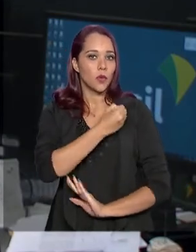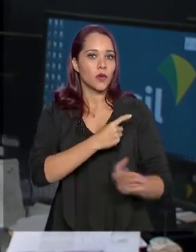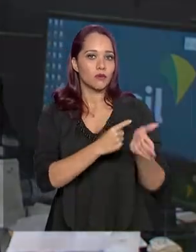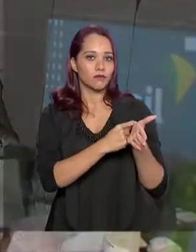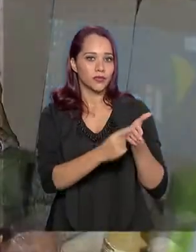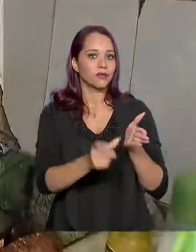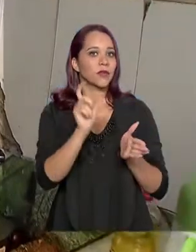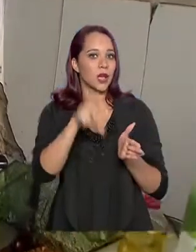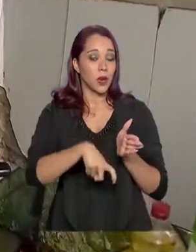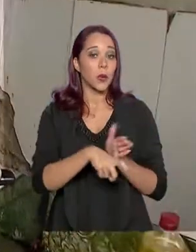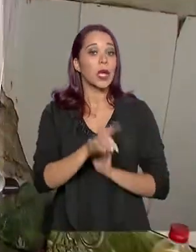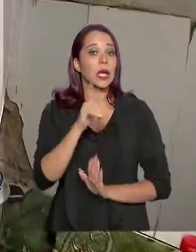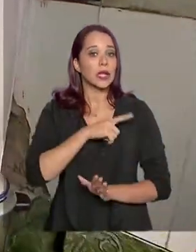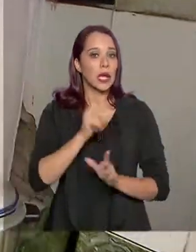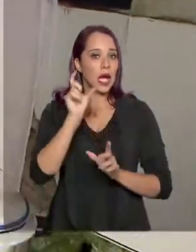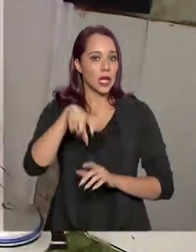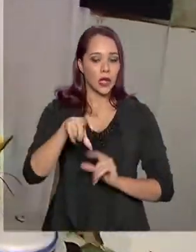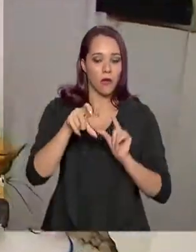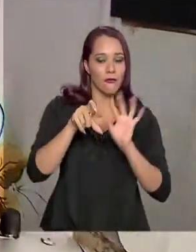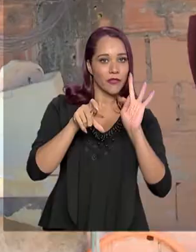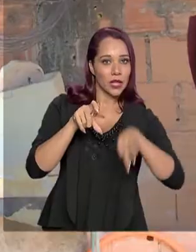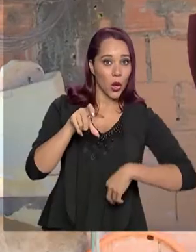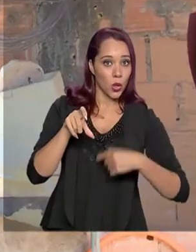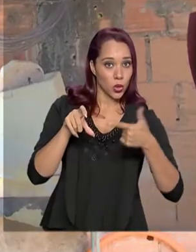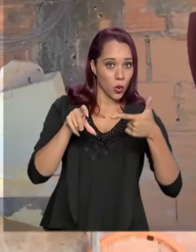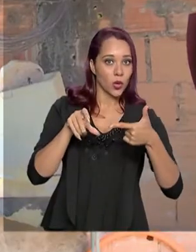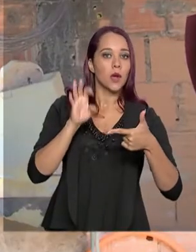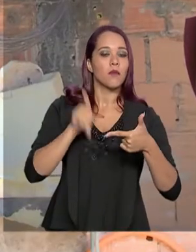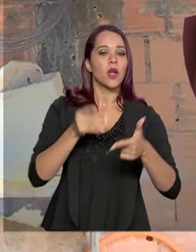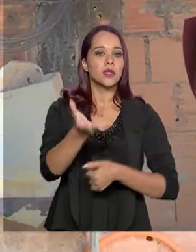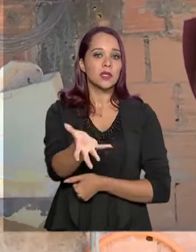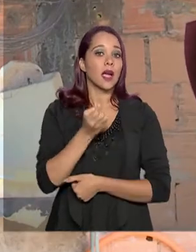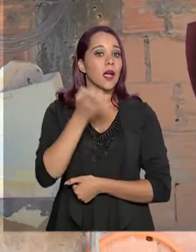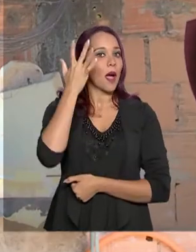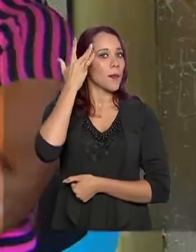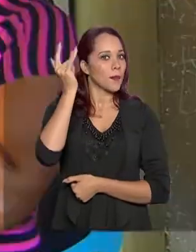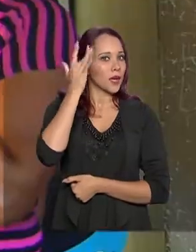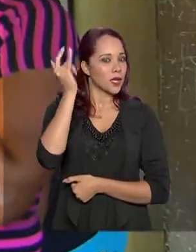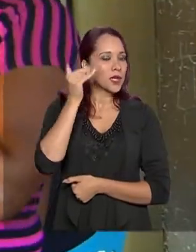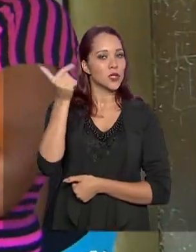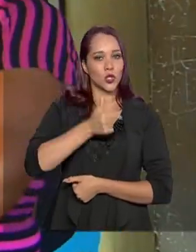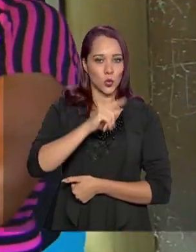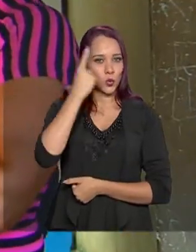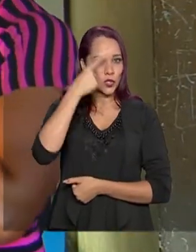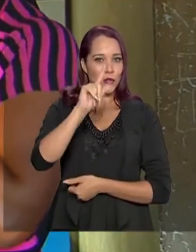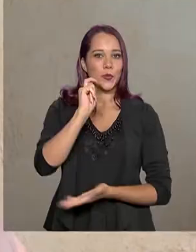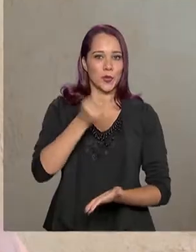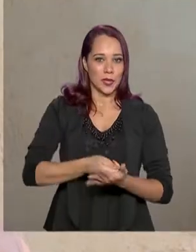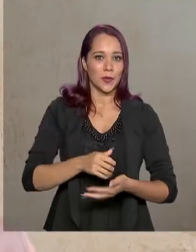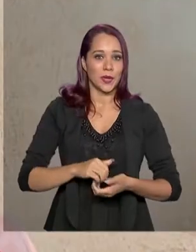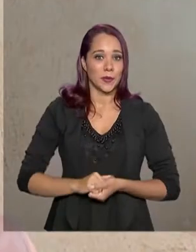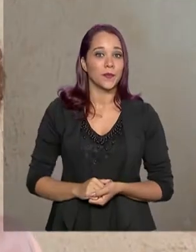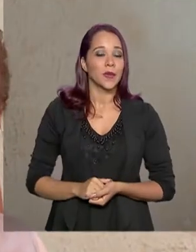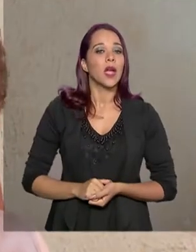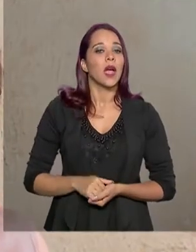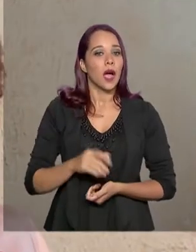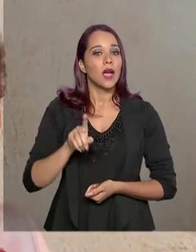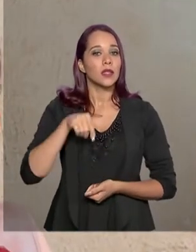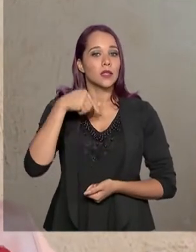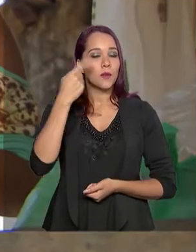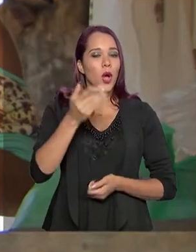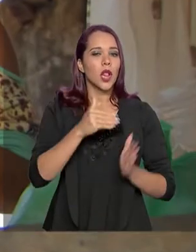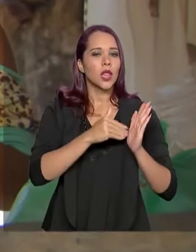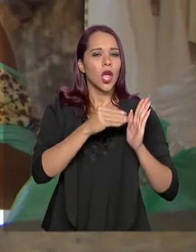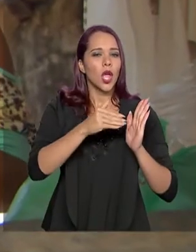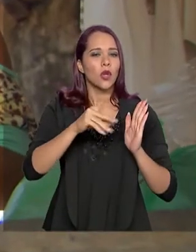programa. Quem tem o cartão com o 2 pode sacar o benefício amanhã no segundo dia de pagamento e assim por diante até o dia